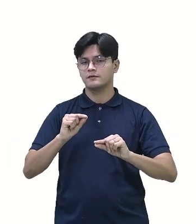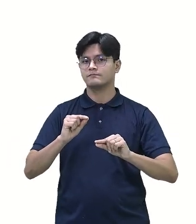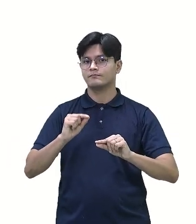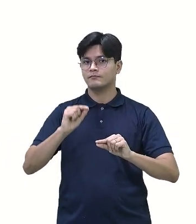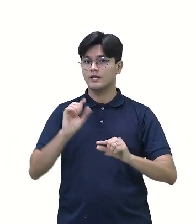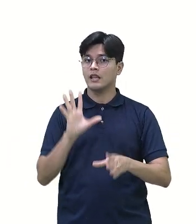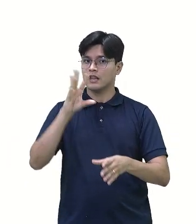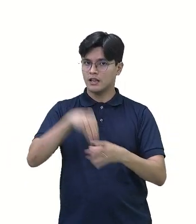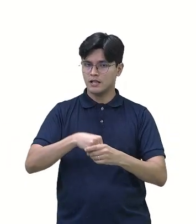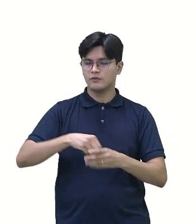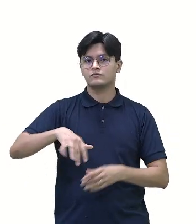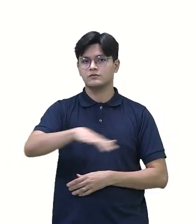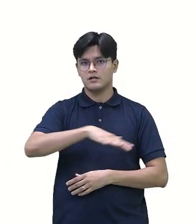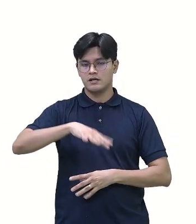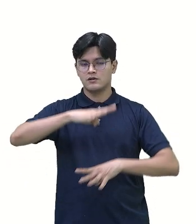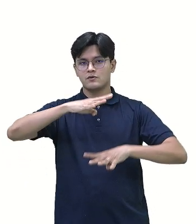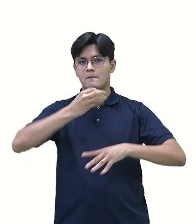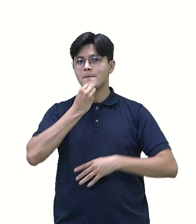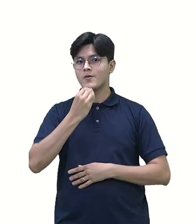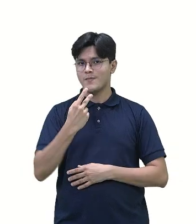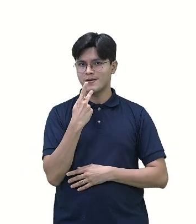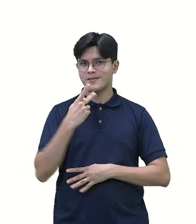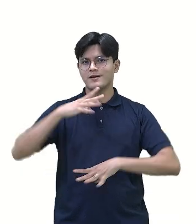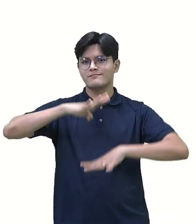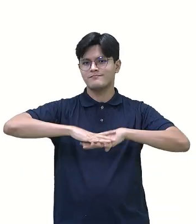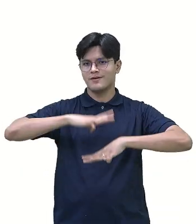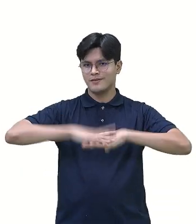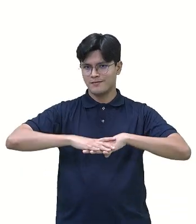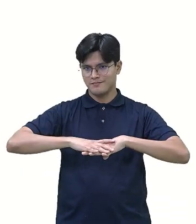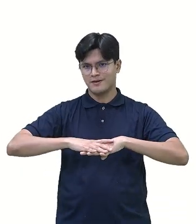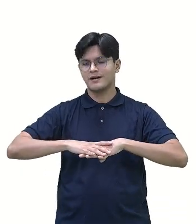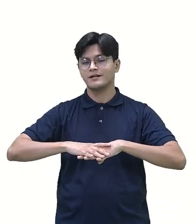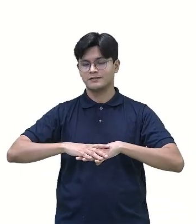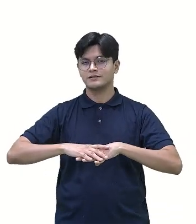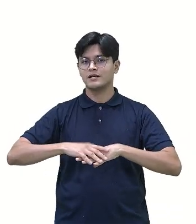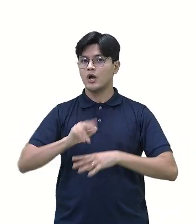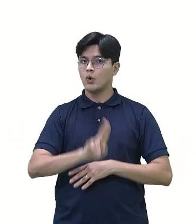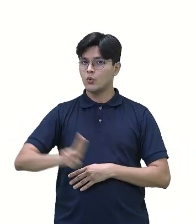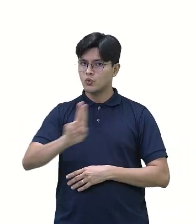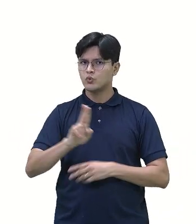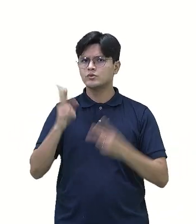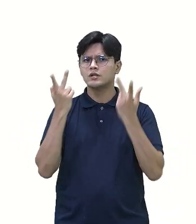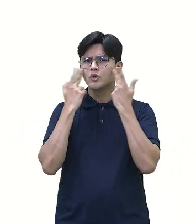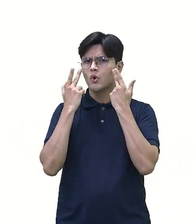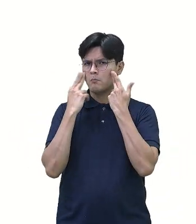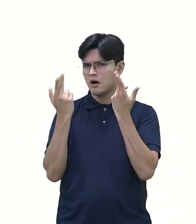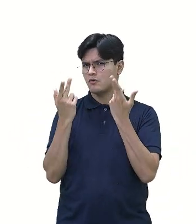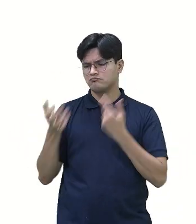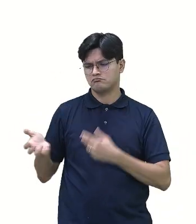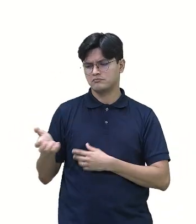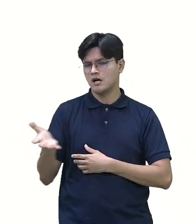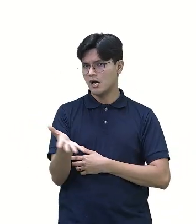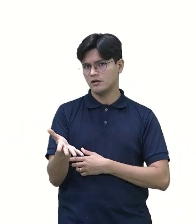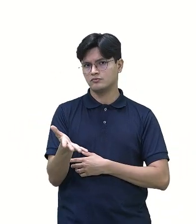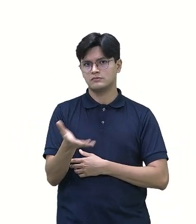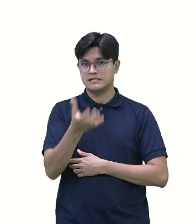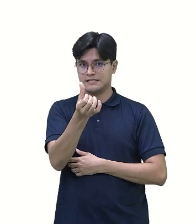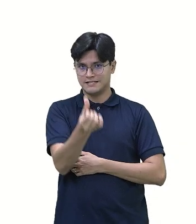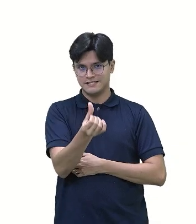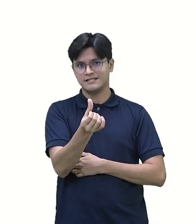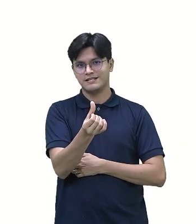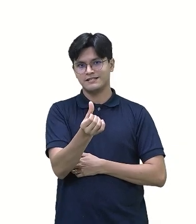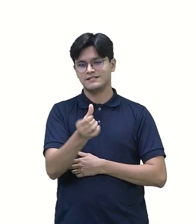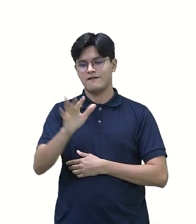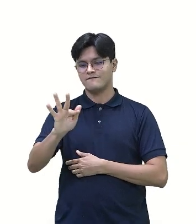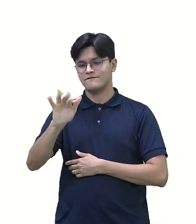matemática, a não ser que a questão ou a situação ela te informe diferente, a gente sempre vai trabalhar com um